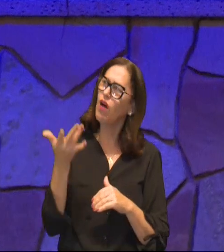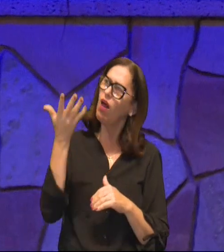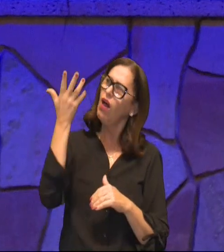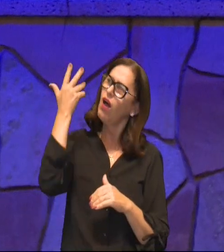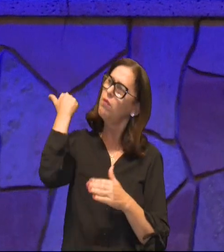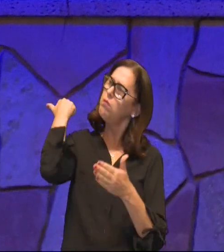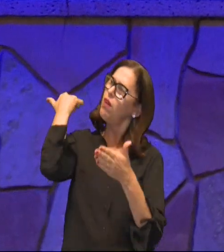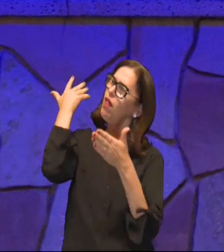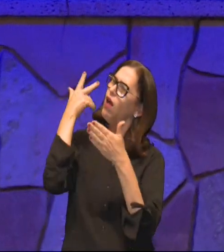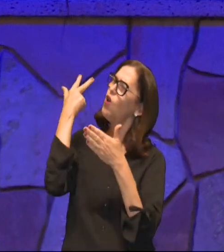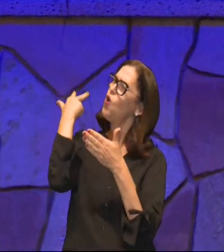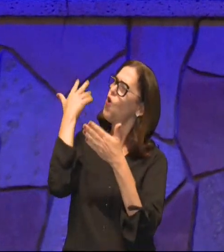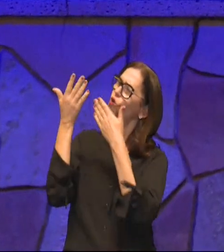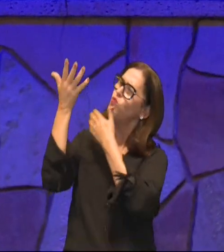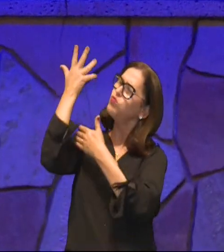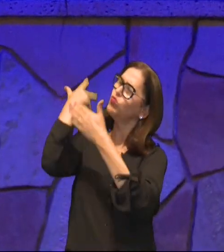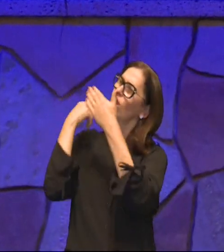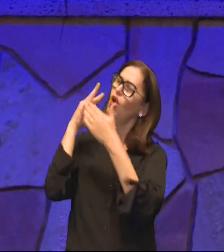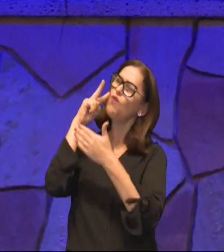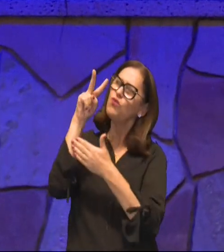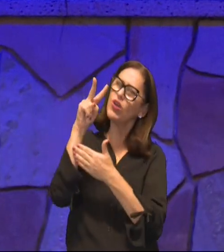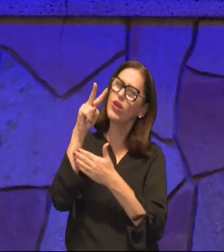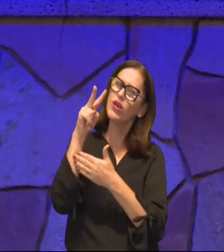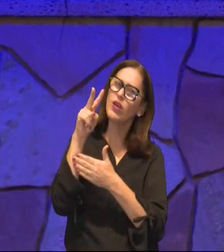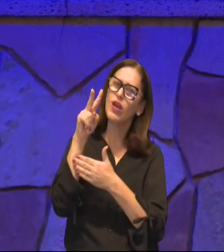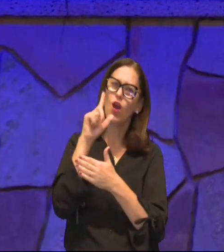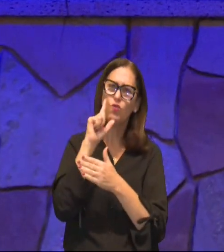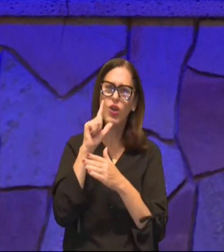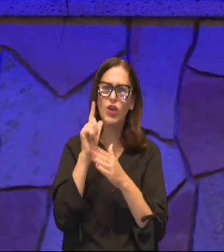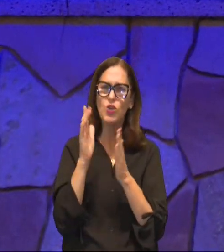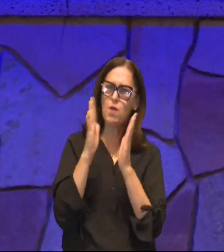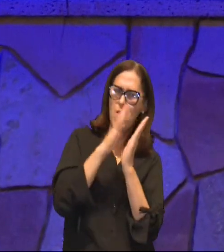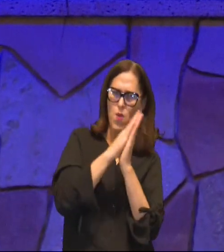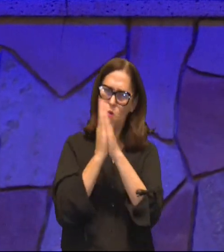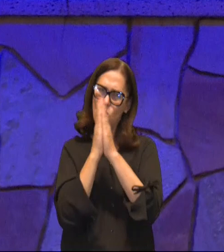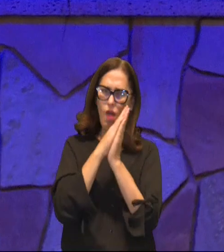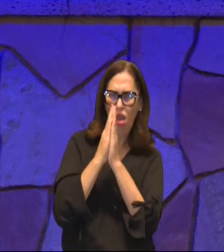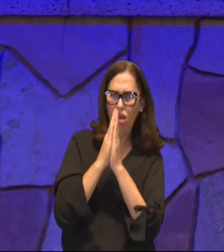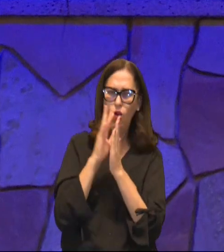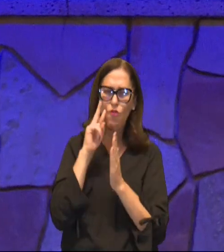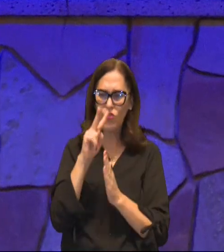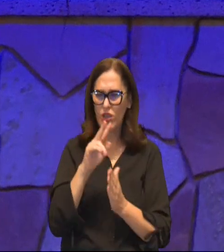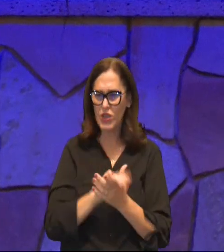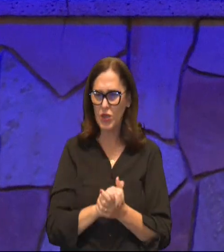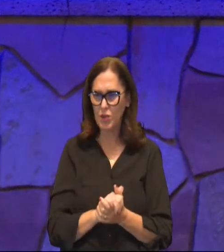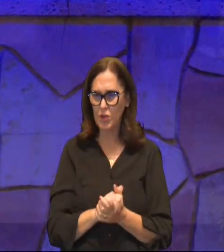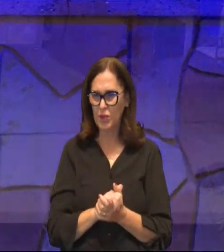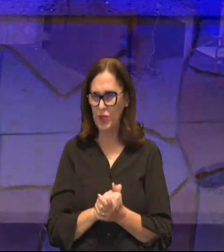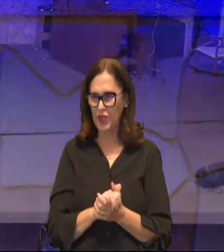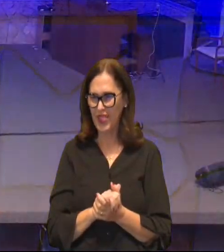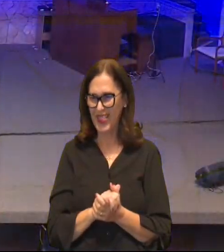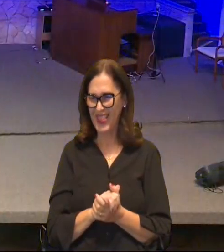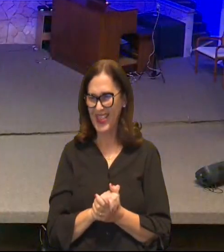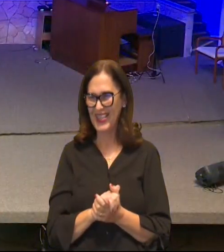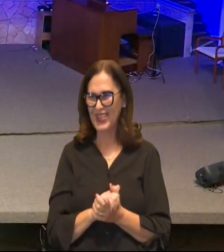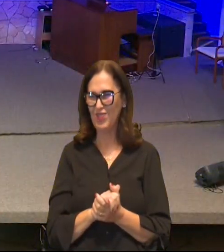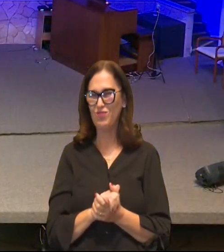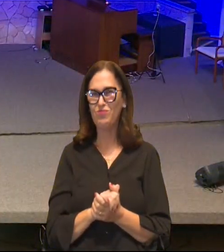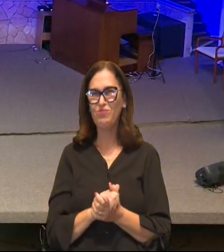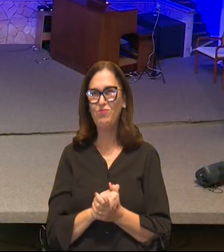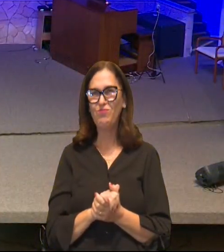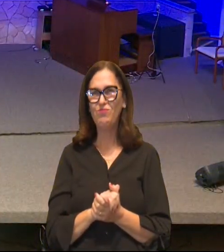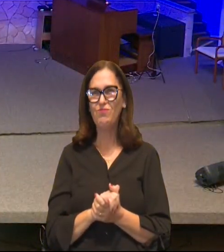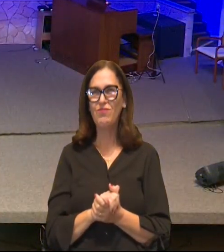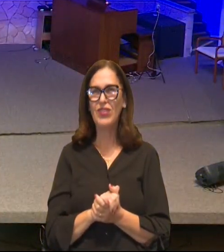minha vida. Todas as vezes que eu olho para esse robô aqui, pastor Jair, queridos irmãos, e o